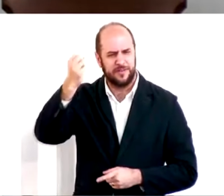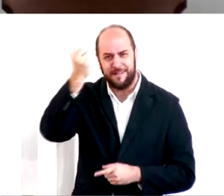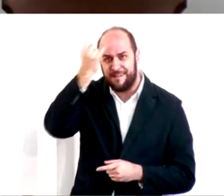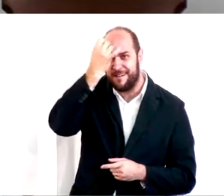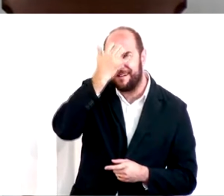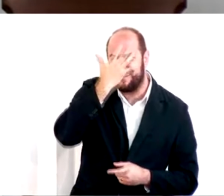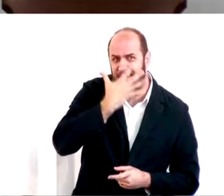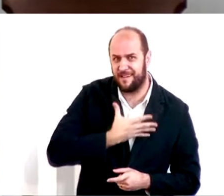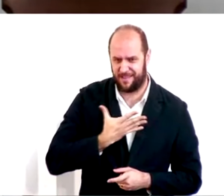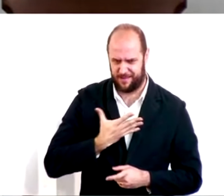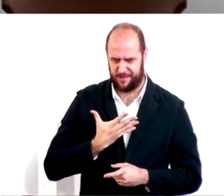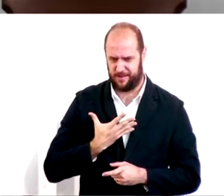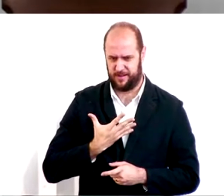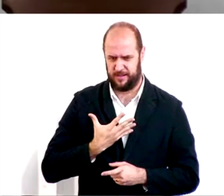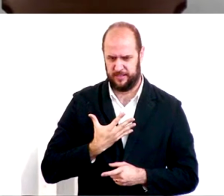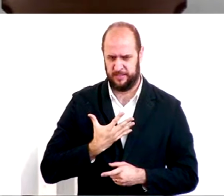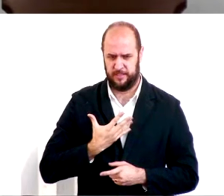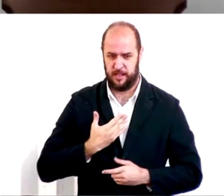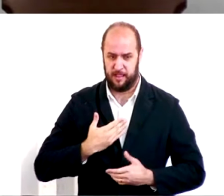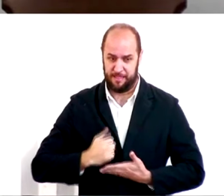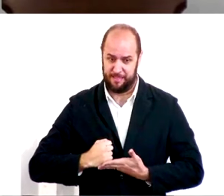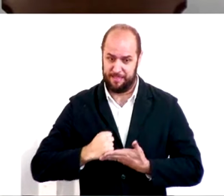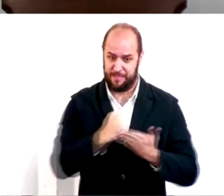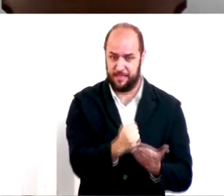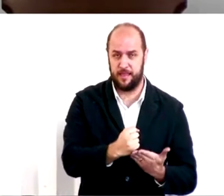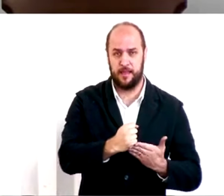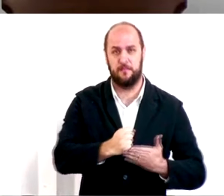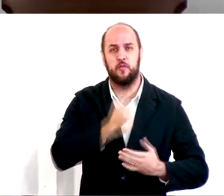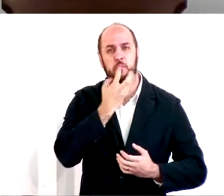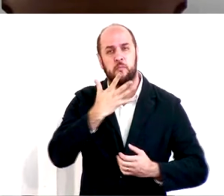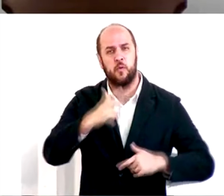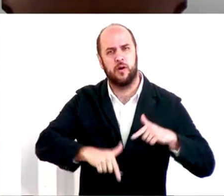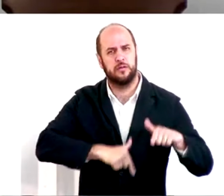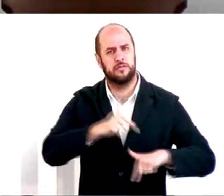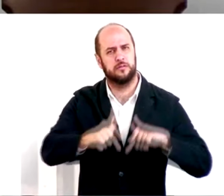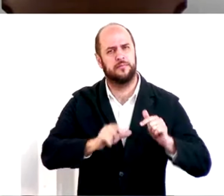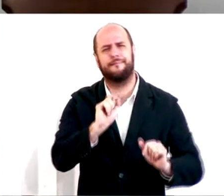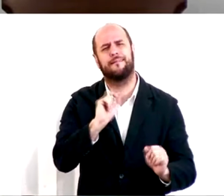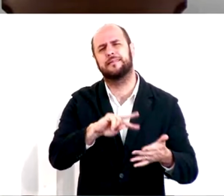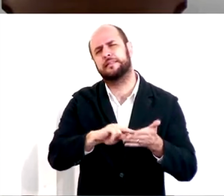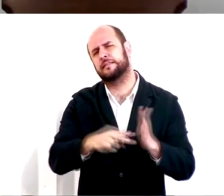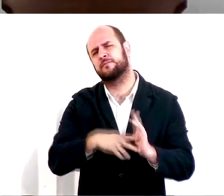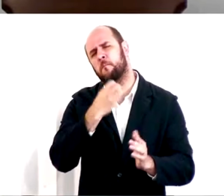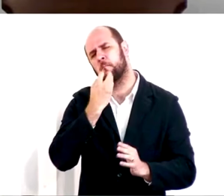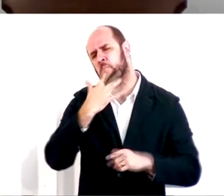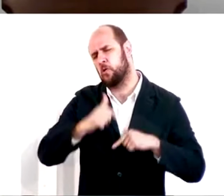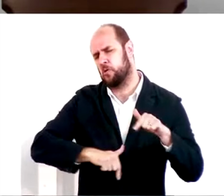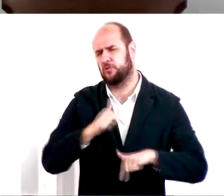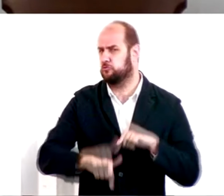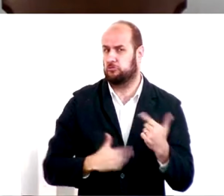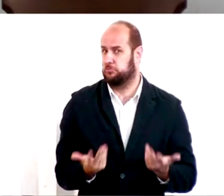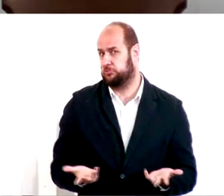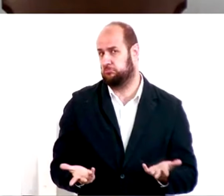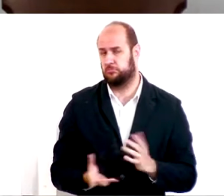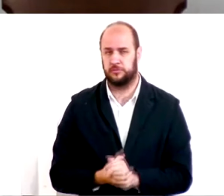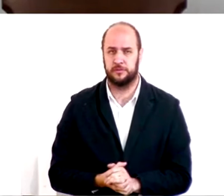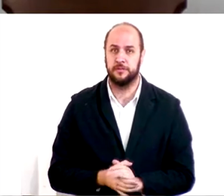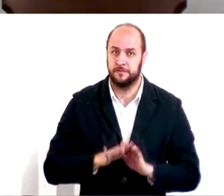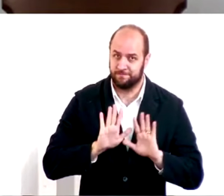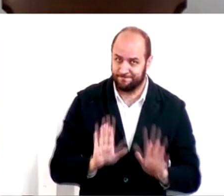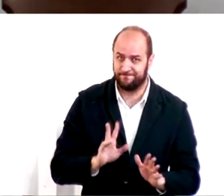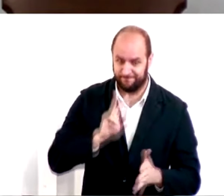levar às boas obras? O que são boas obras de um salvo pela graça? Essa passagem começa a mostrar